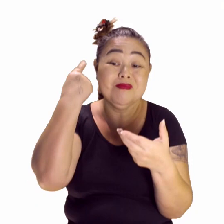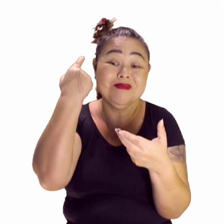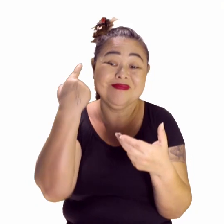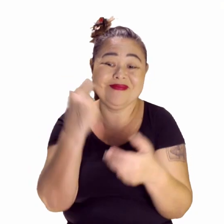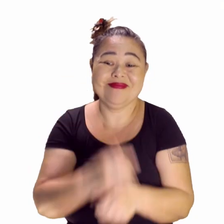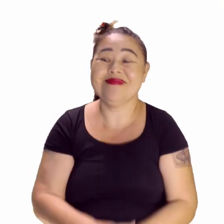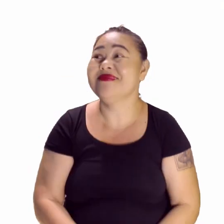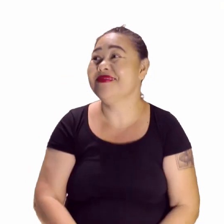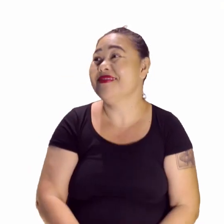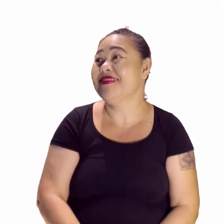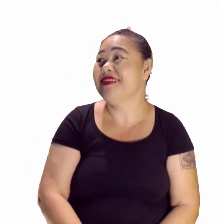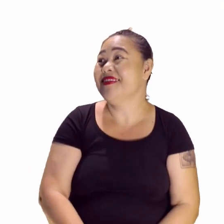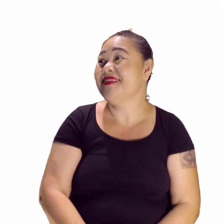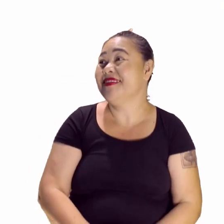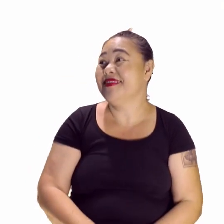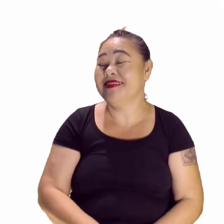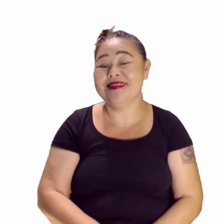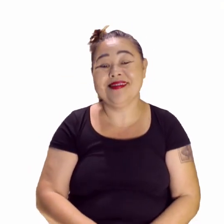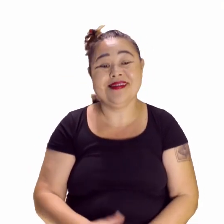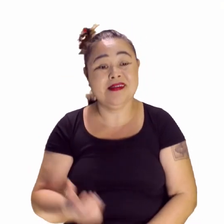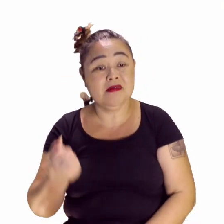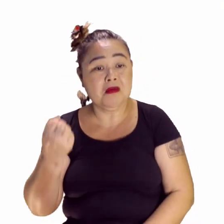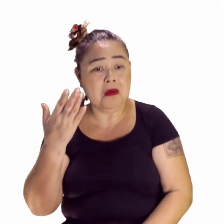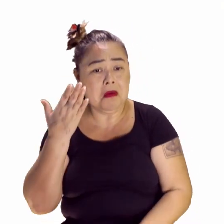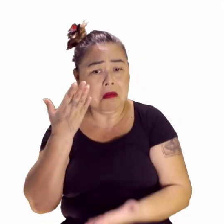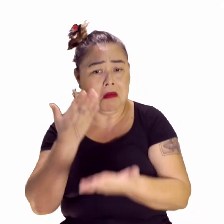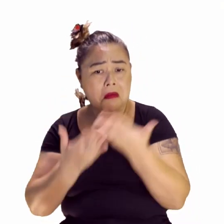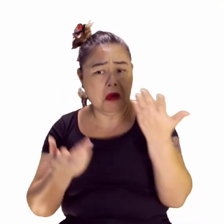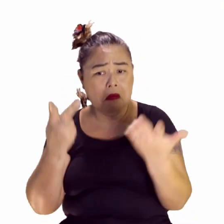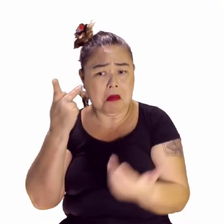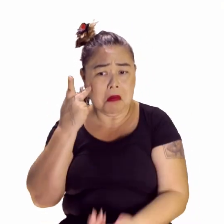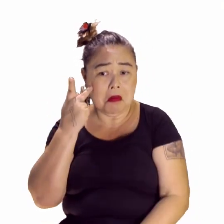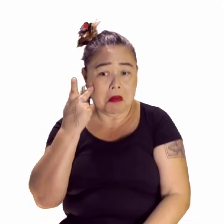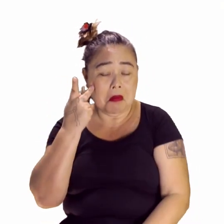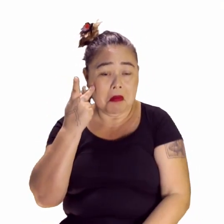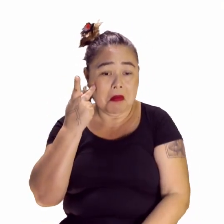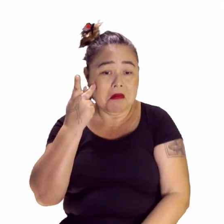É um absurdo? Fala o que está em absurdo aí. Por exemplo, só perde para São Paulo.